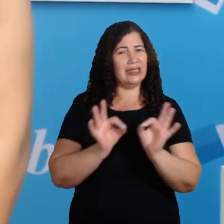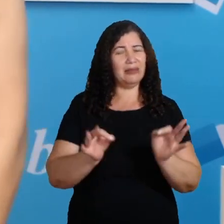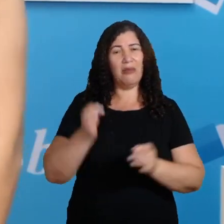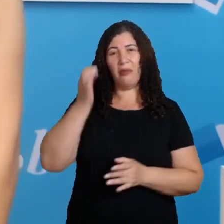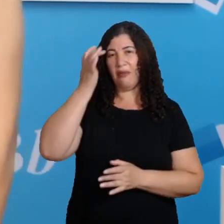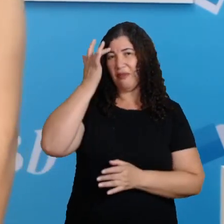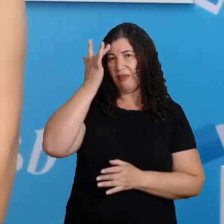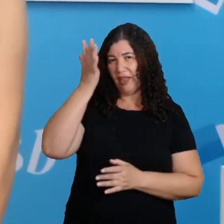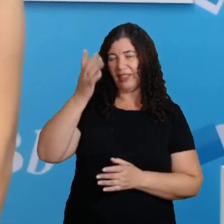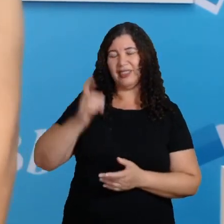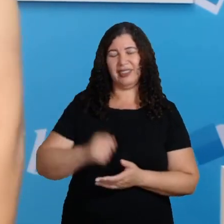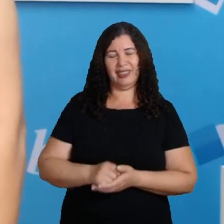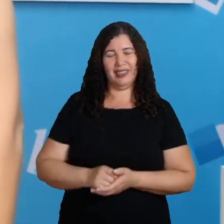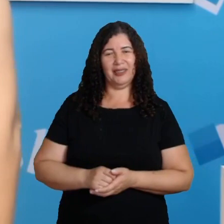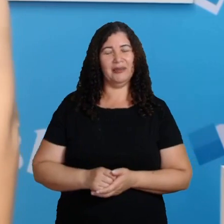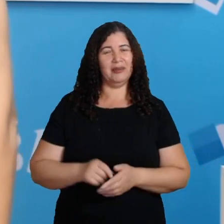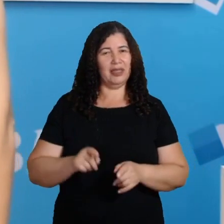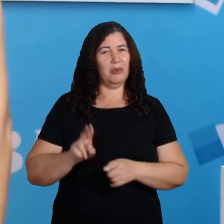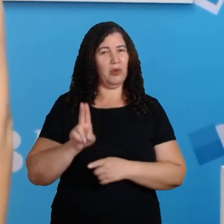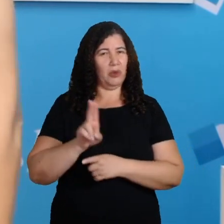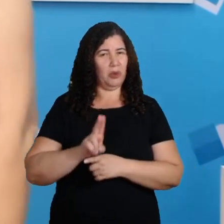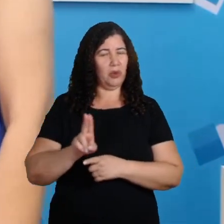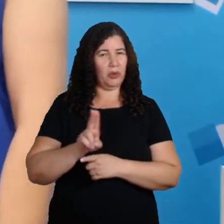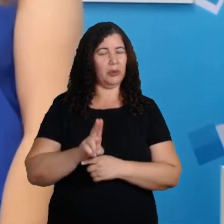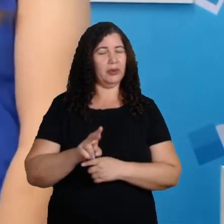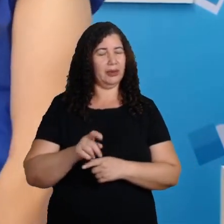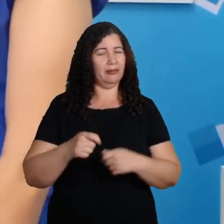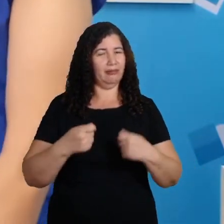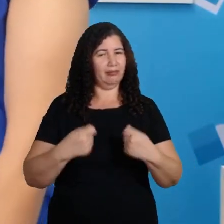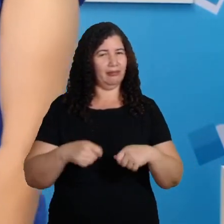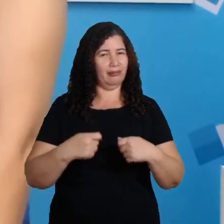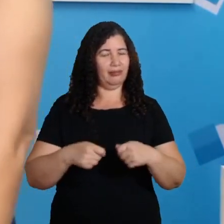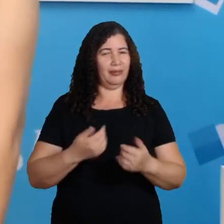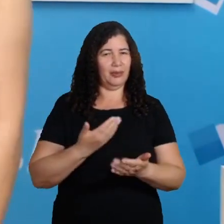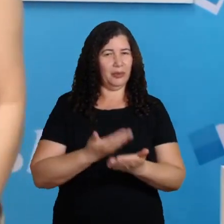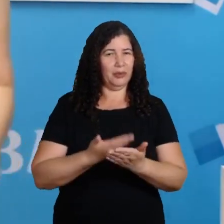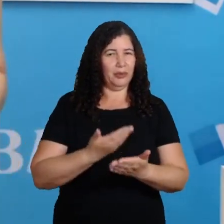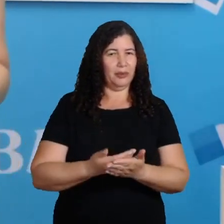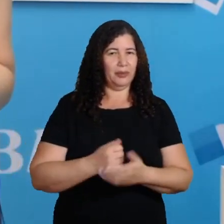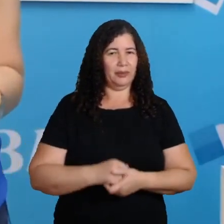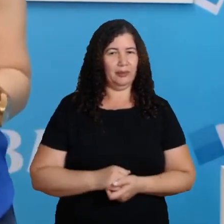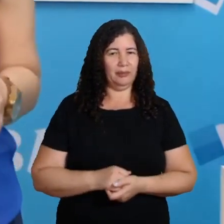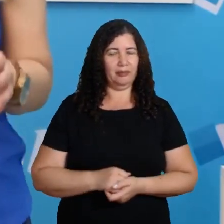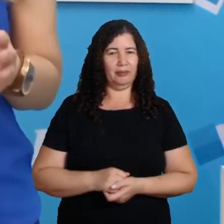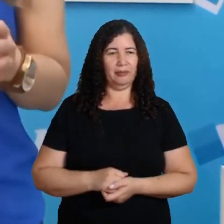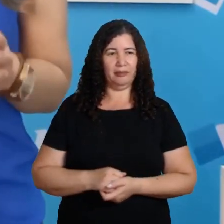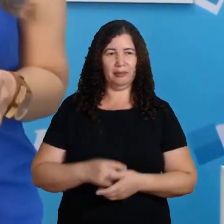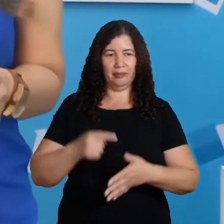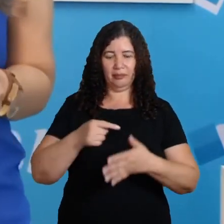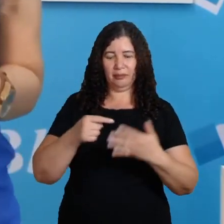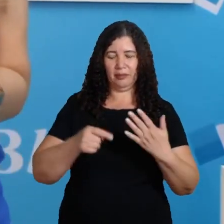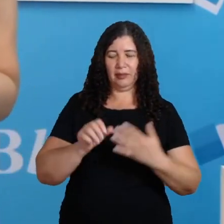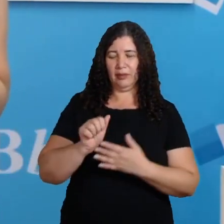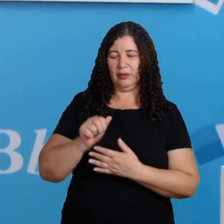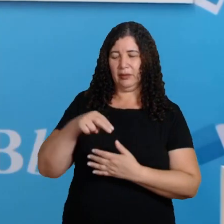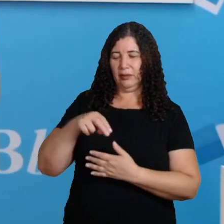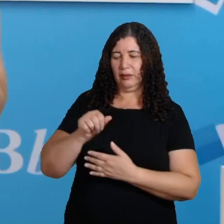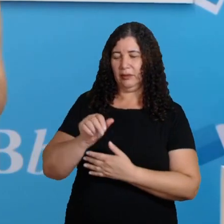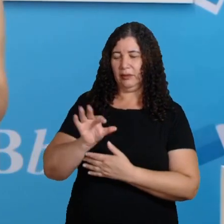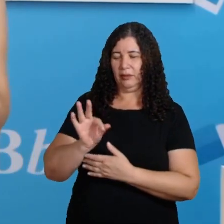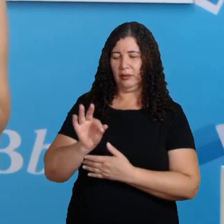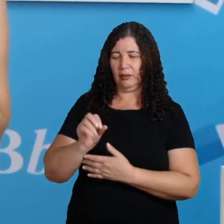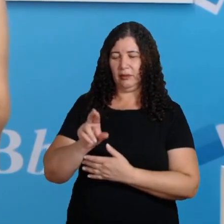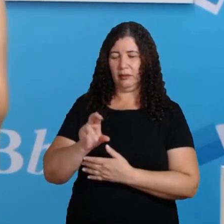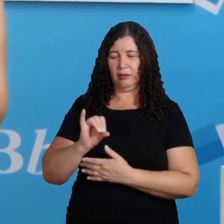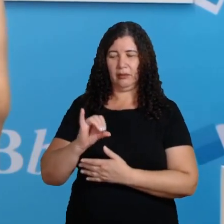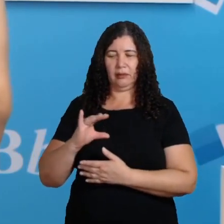fácil e, acima de tudo, útil para os nossos estudos, tá bom? Elementos anafóricos nada mais é do